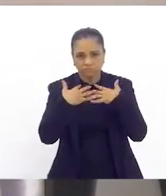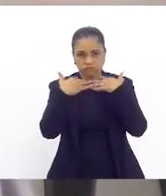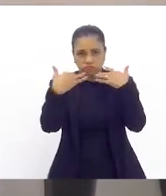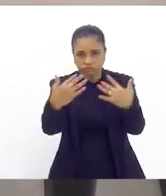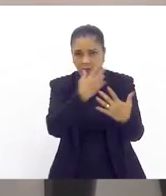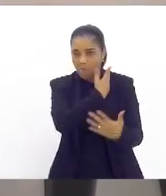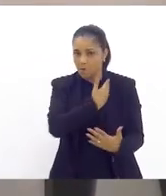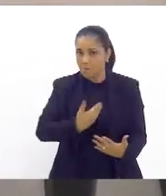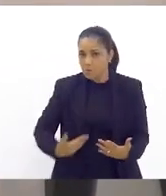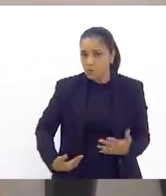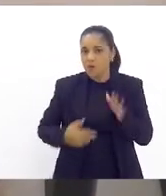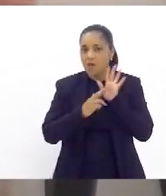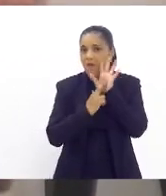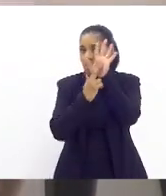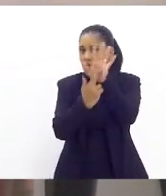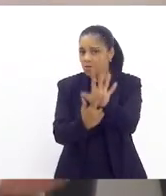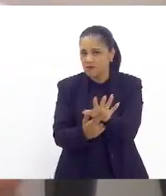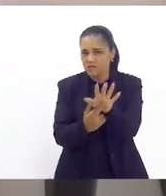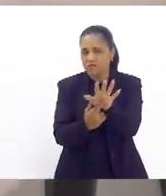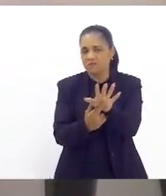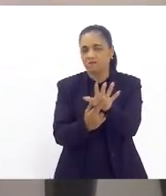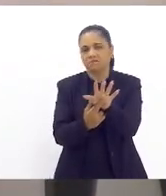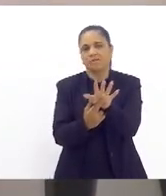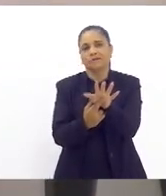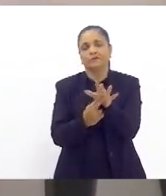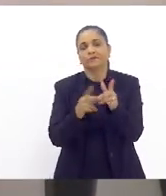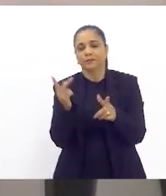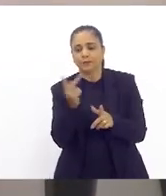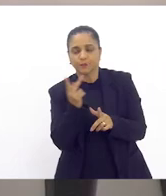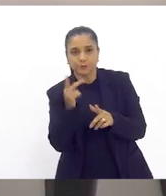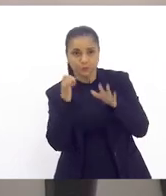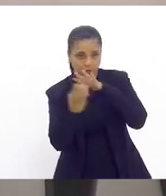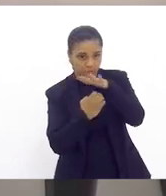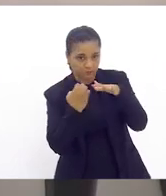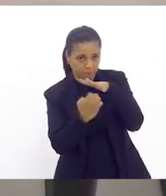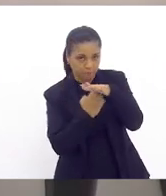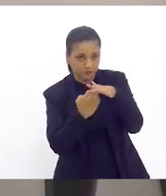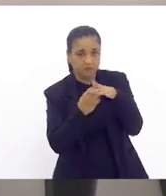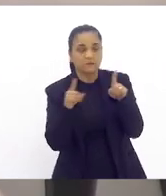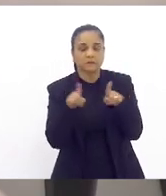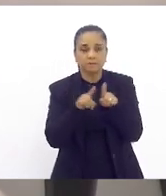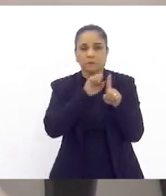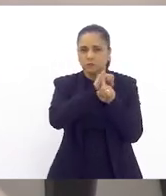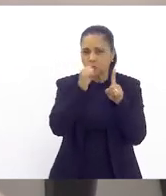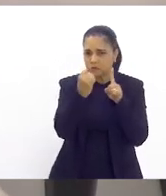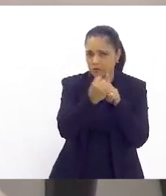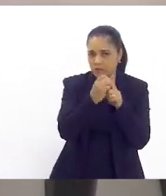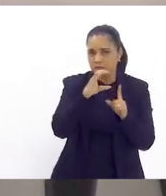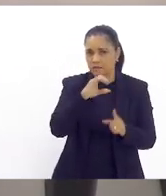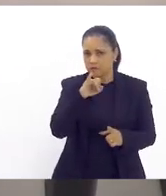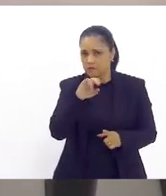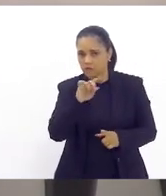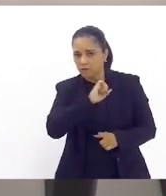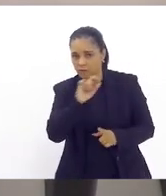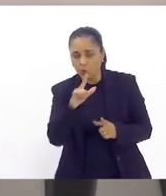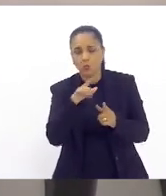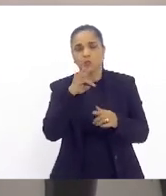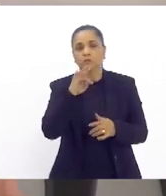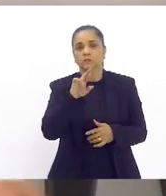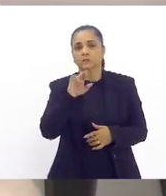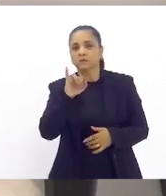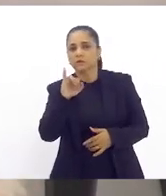com representantes não só das duas concessionárias mais da sociedade civil do Tribunal de Justiça